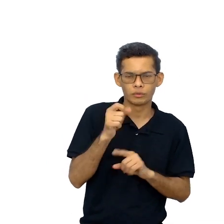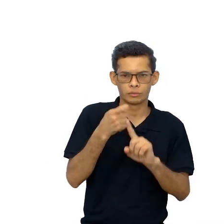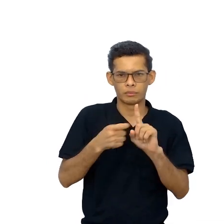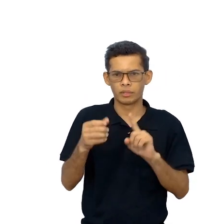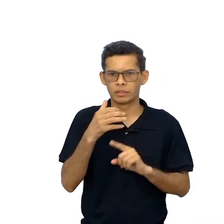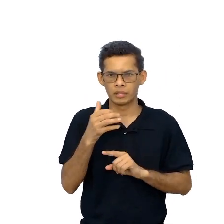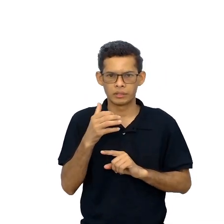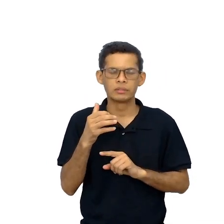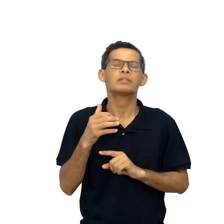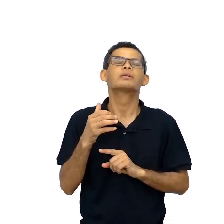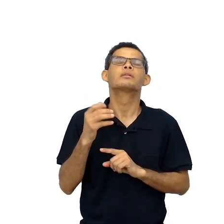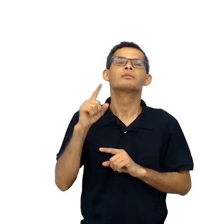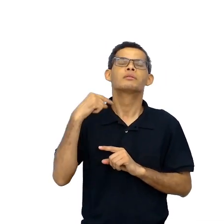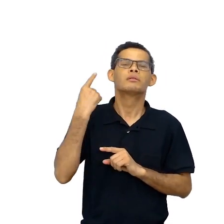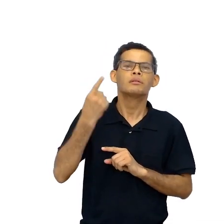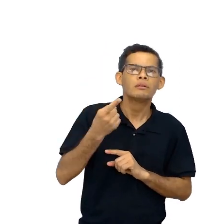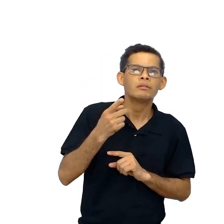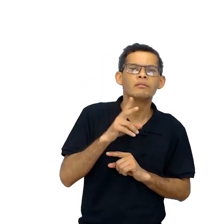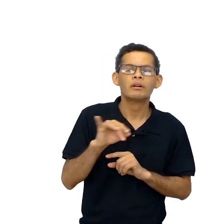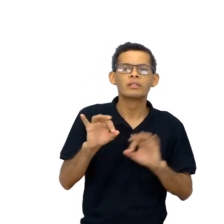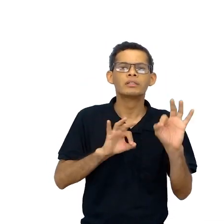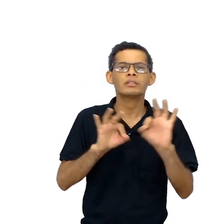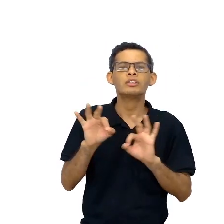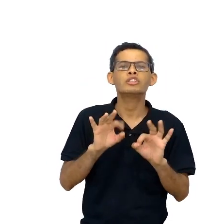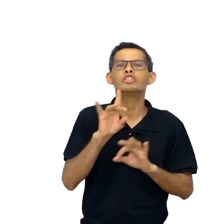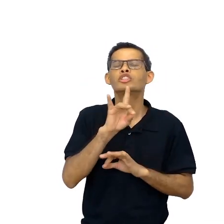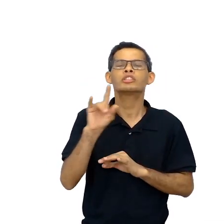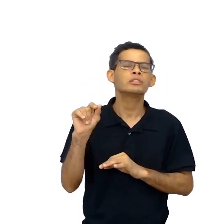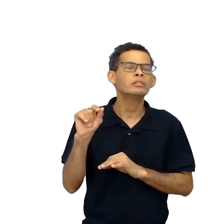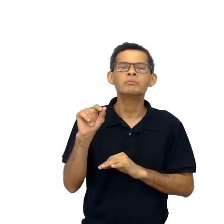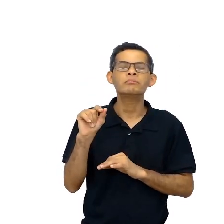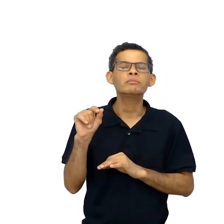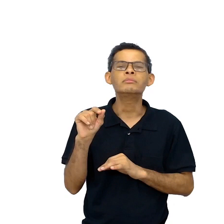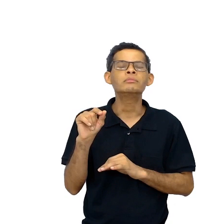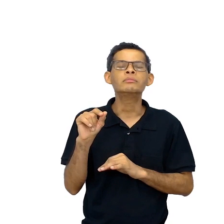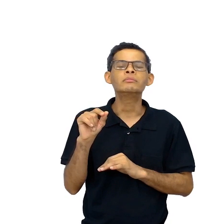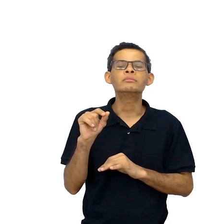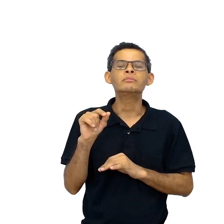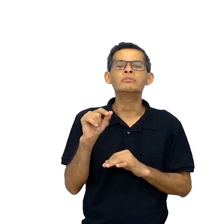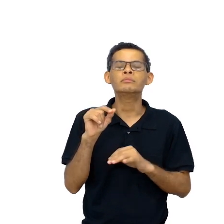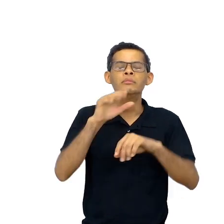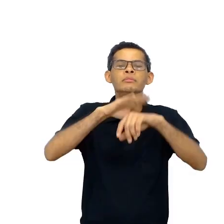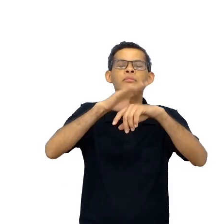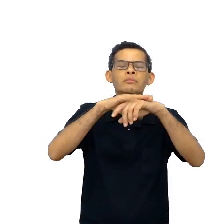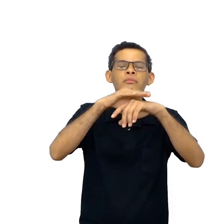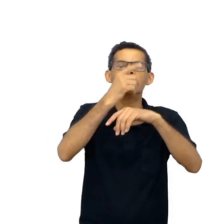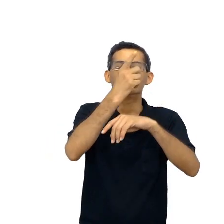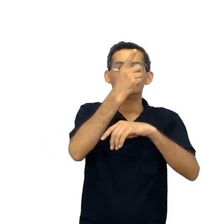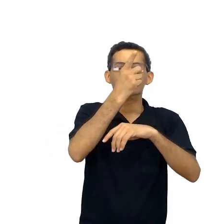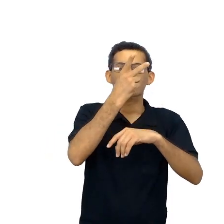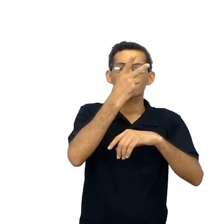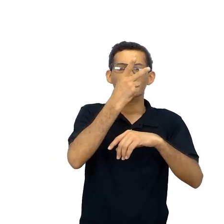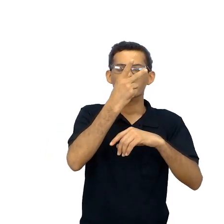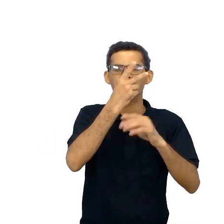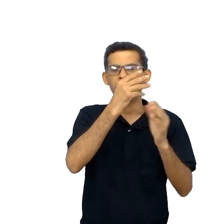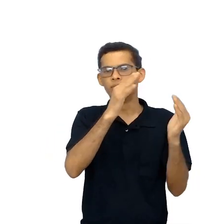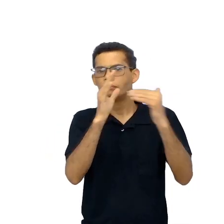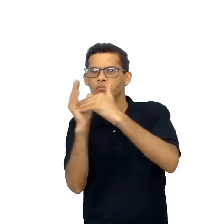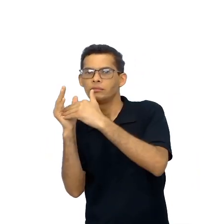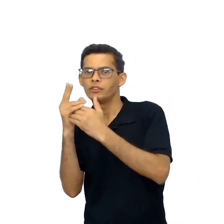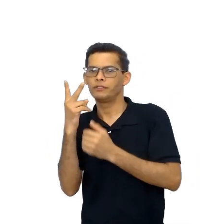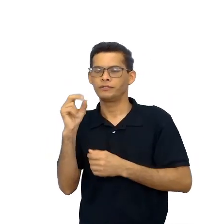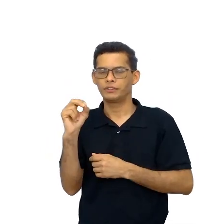da SEI, ela está programada para ser desenvolvida do dia 12 ao dia 20 de